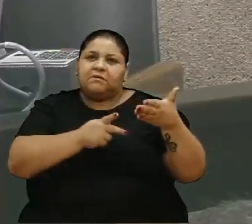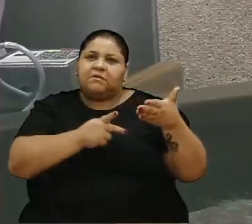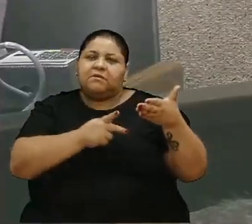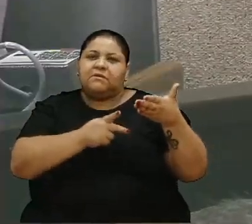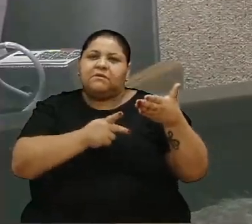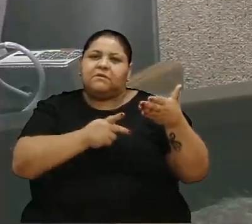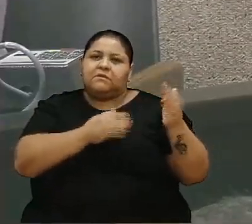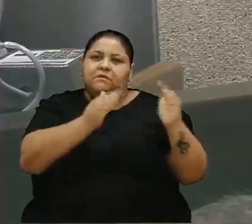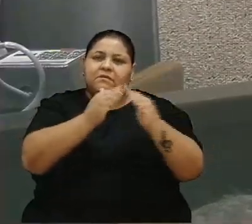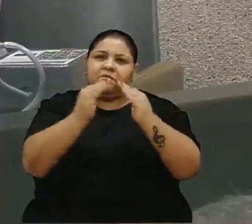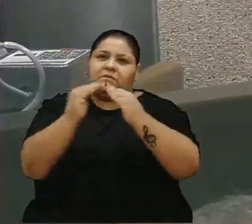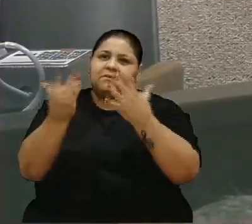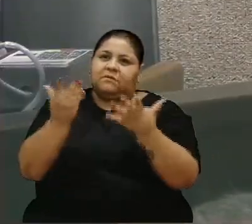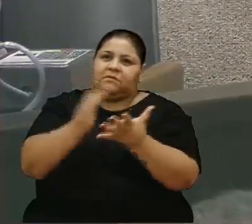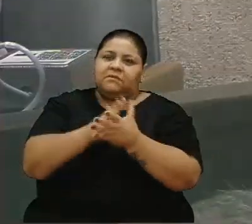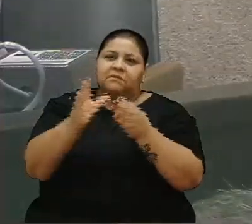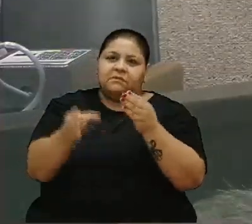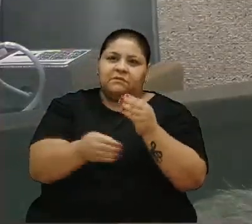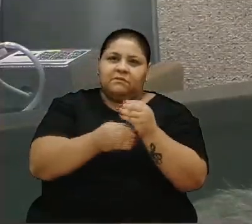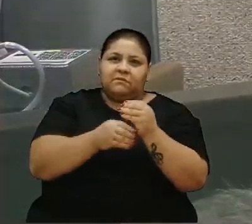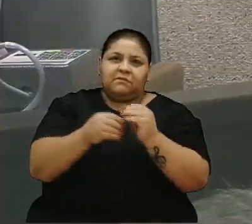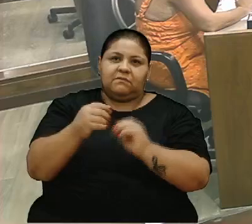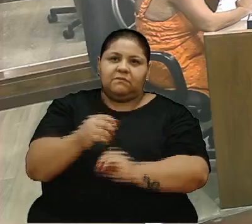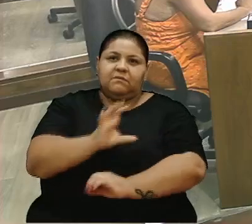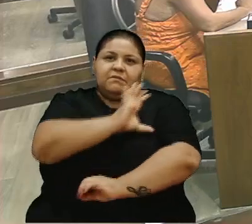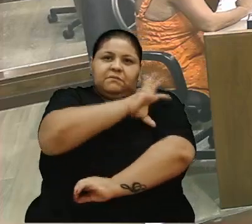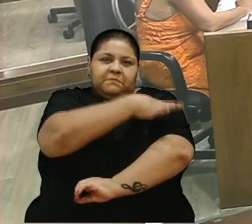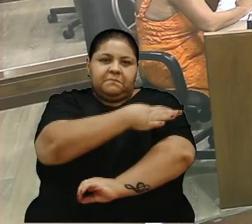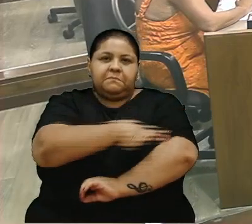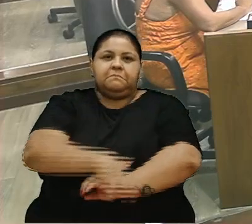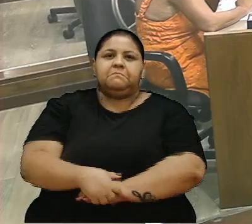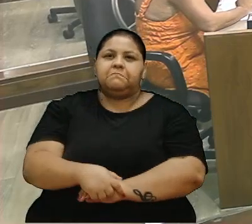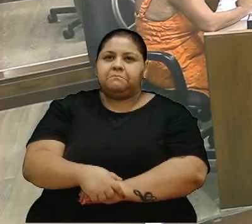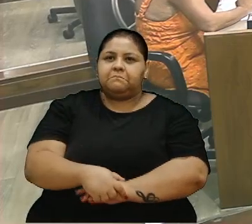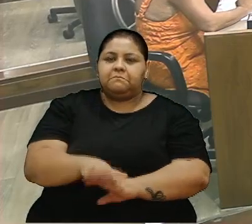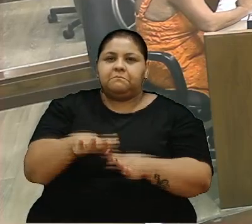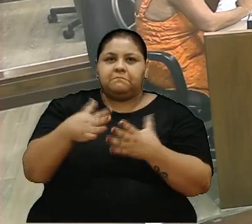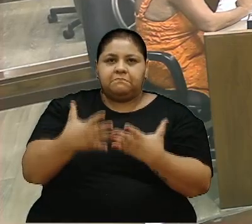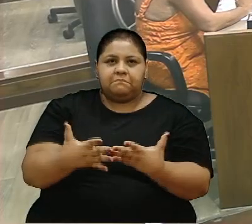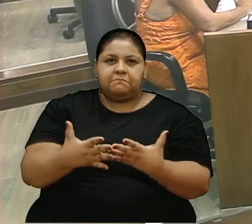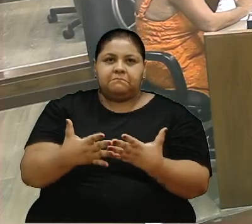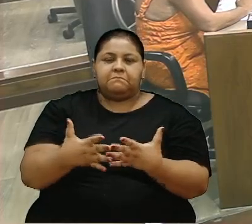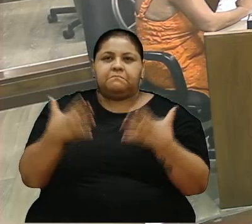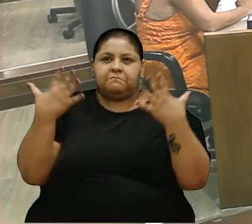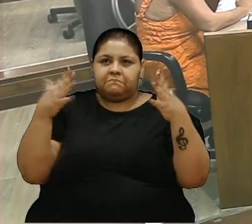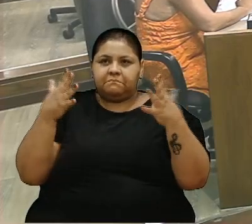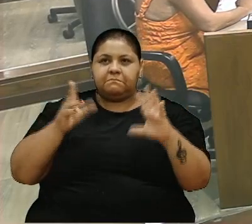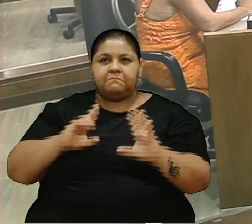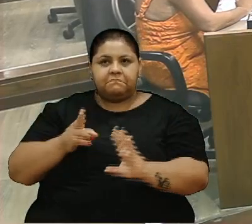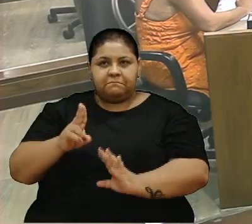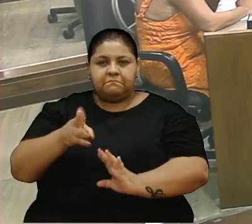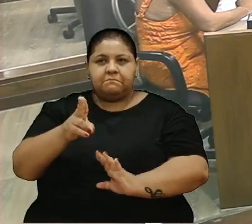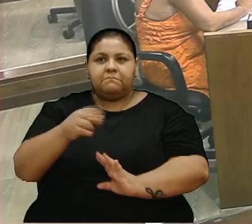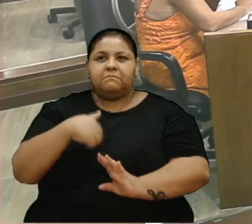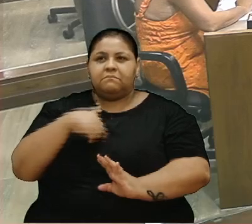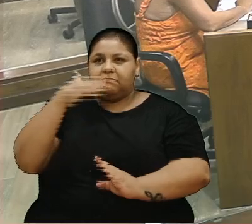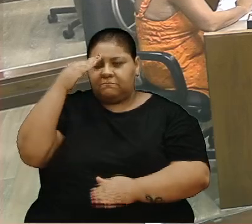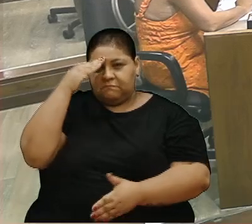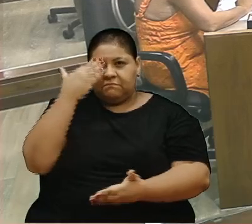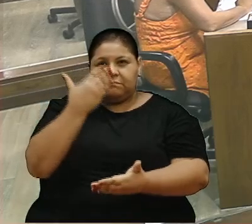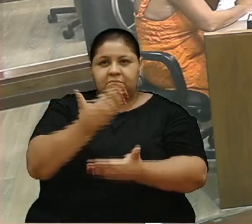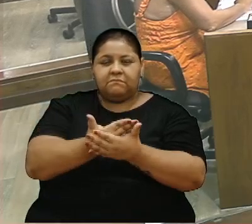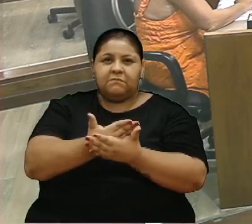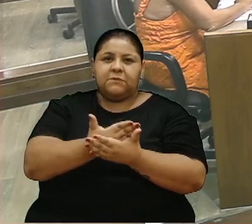dos moradores. Seu à parte, vereador Capitão Ramon. Então, vereadora, parabéns, continuando. Eu acredito que um dos